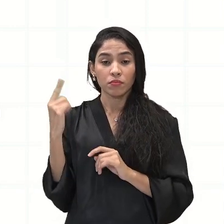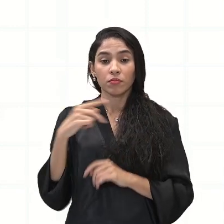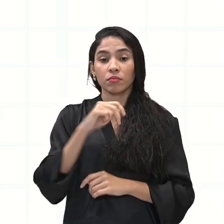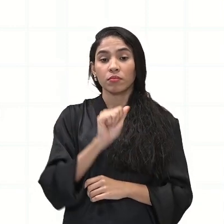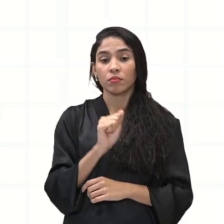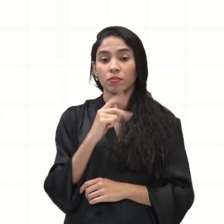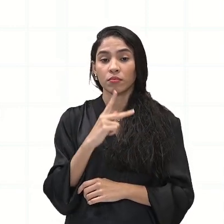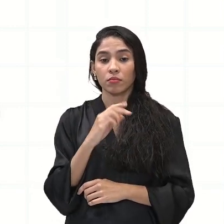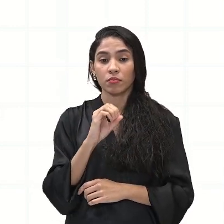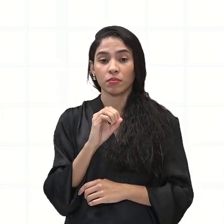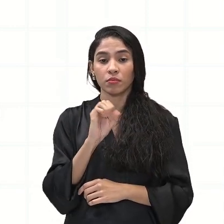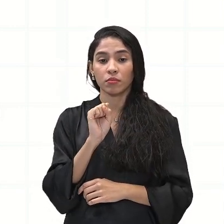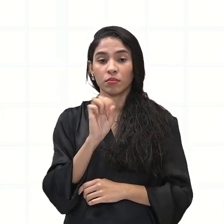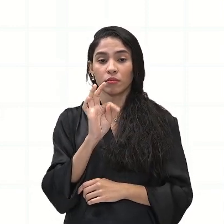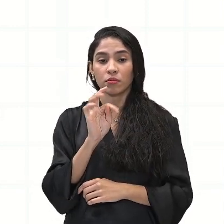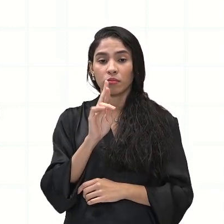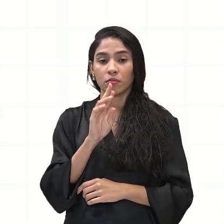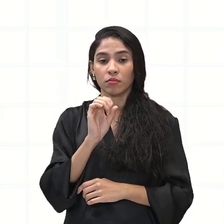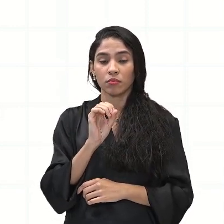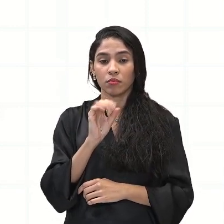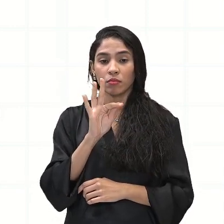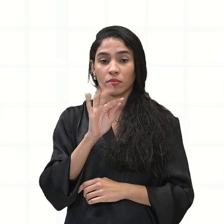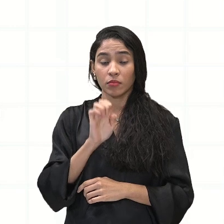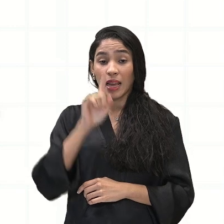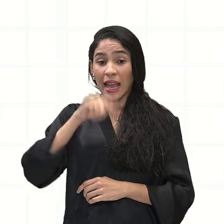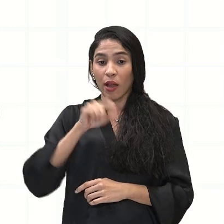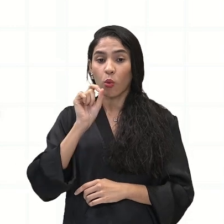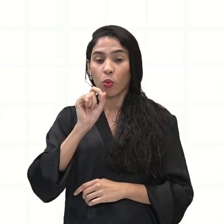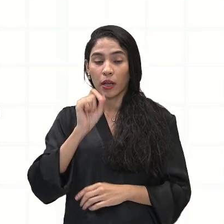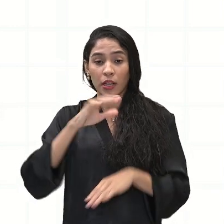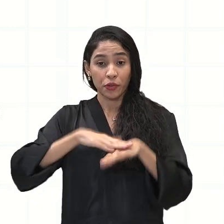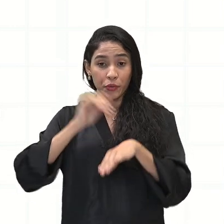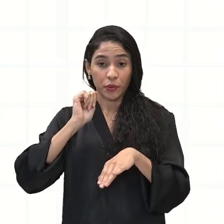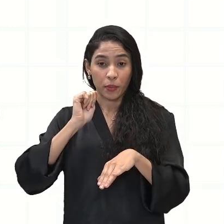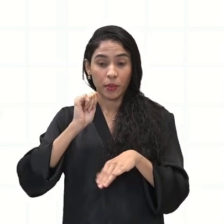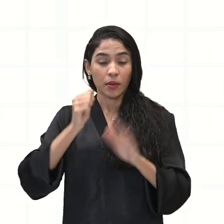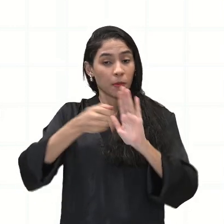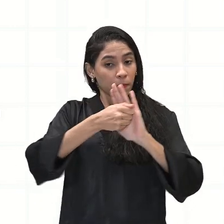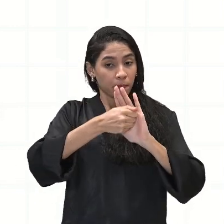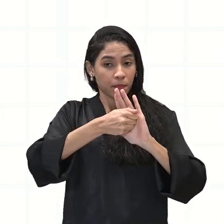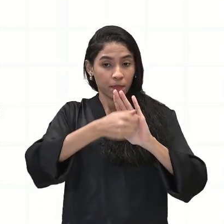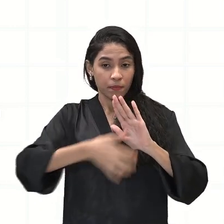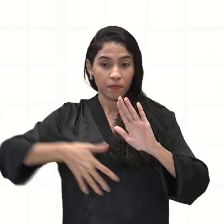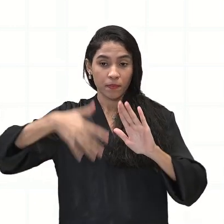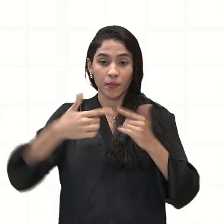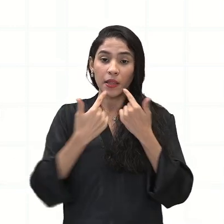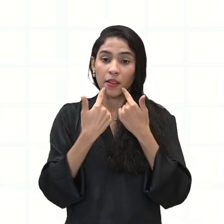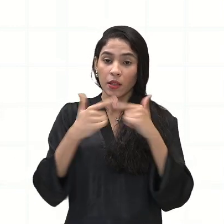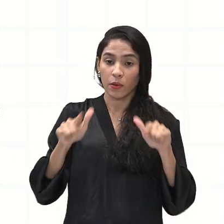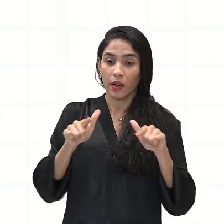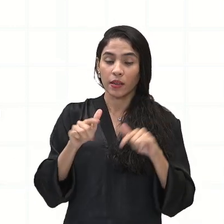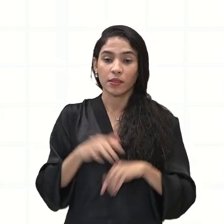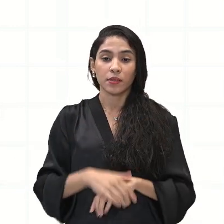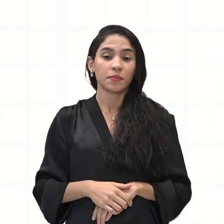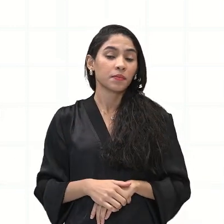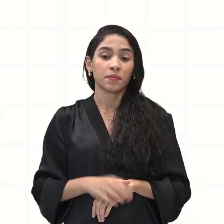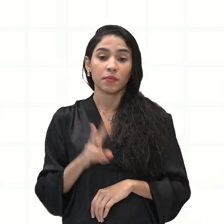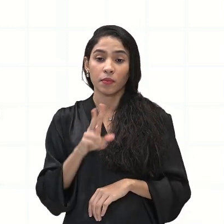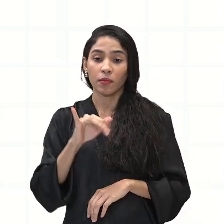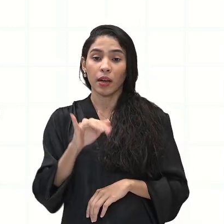é um chamamento. O apóstrofe é essa figura de linguagem que traz